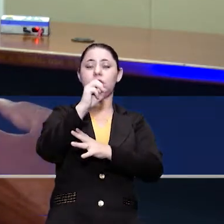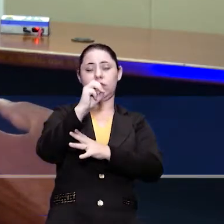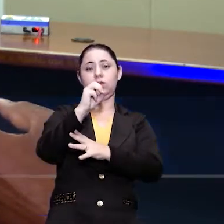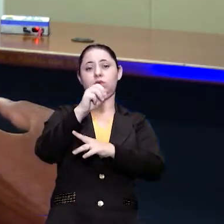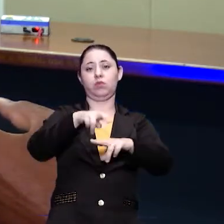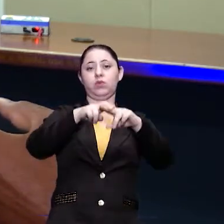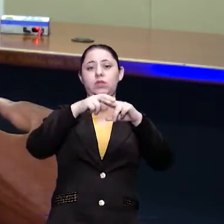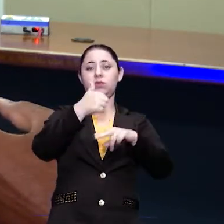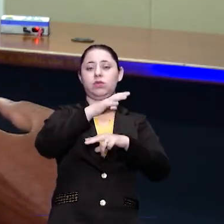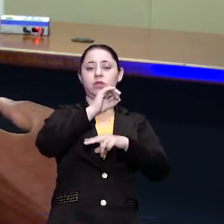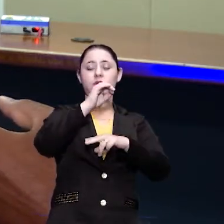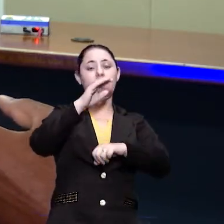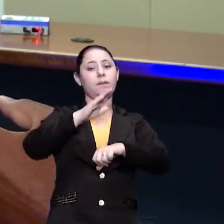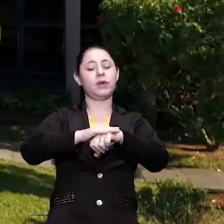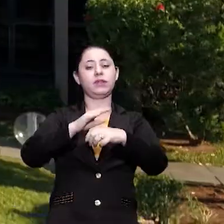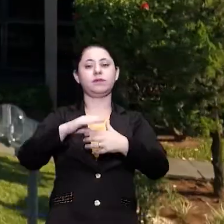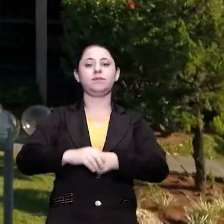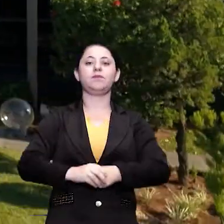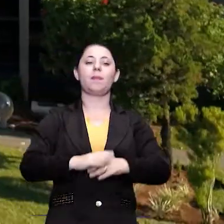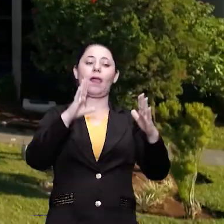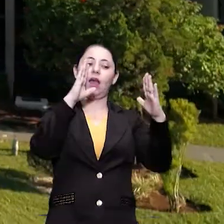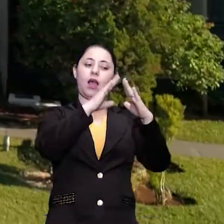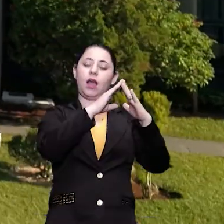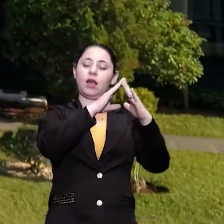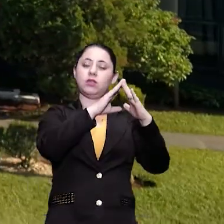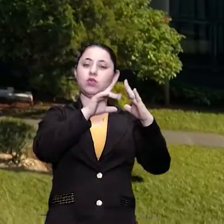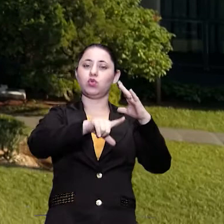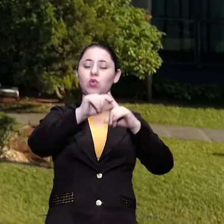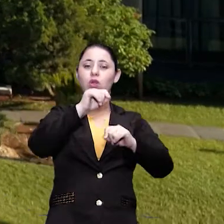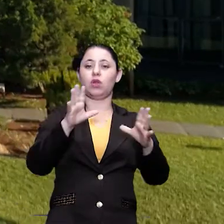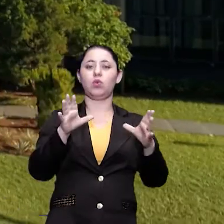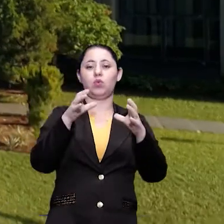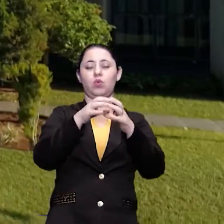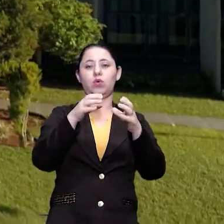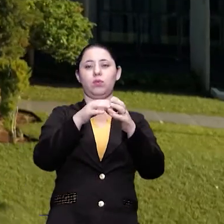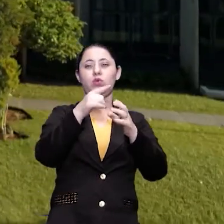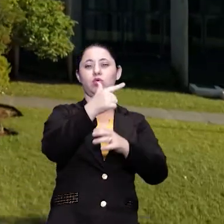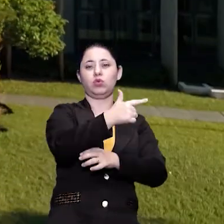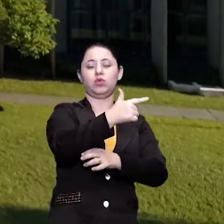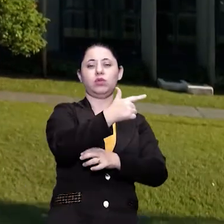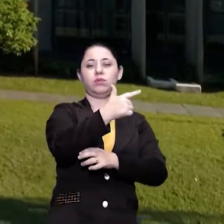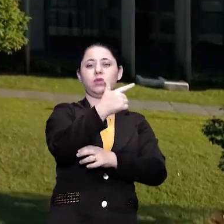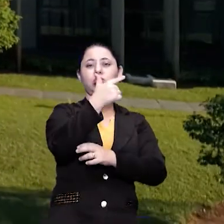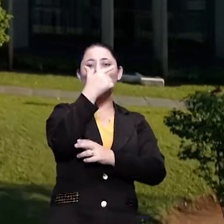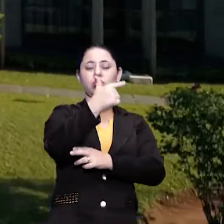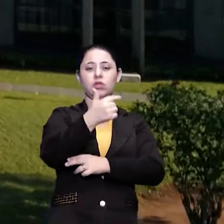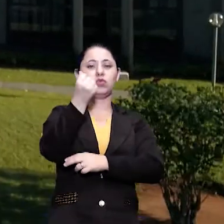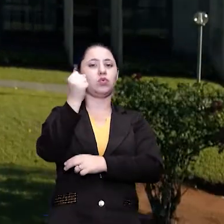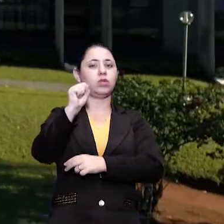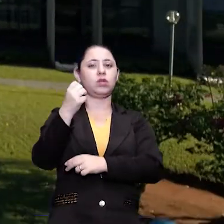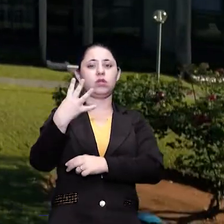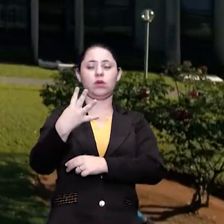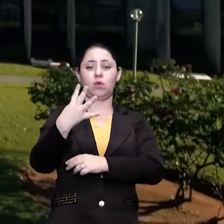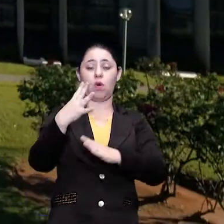um escopo de 100 a mais. As unidades consumidoras escolhidas fazem parte de um grupo de